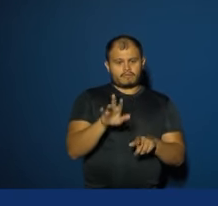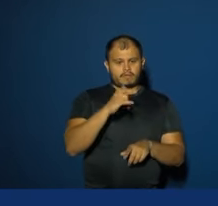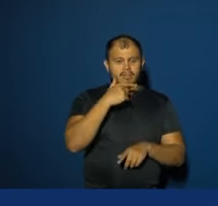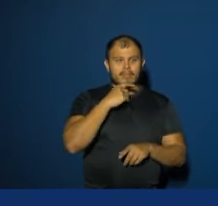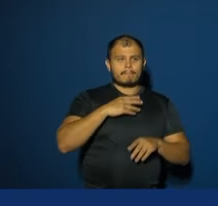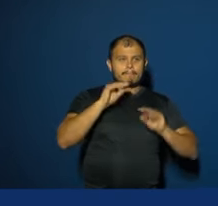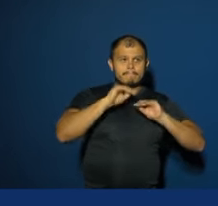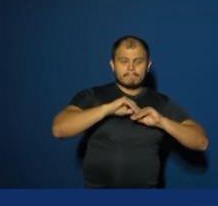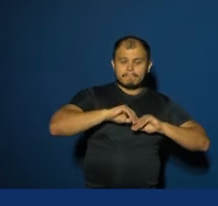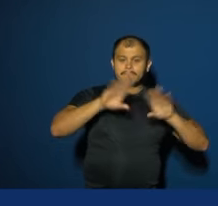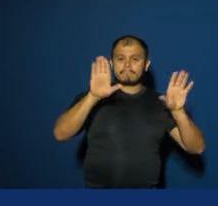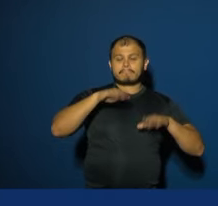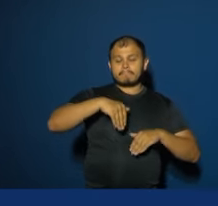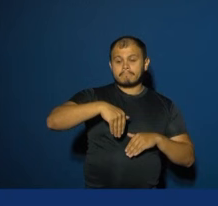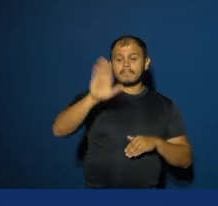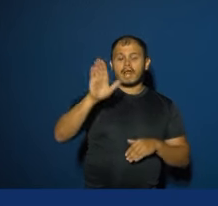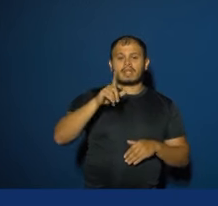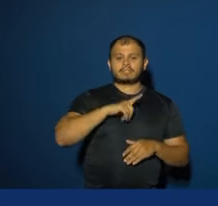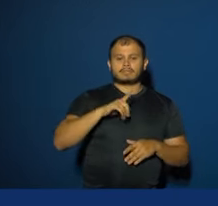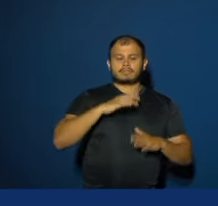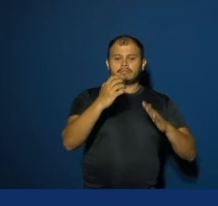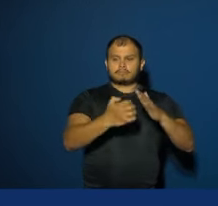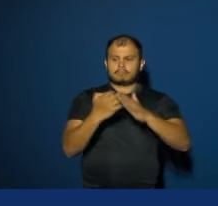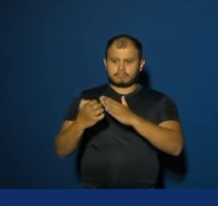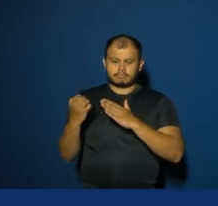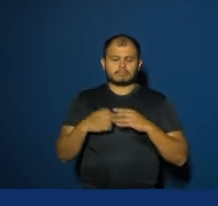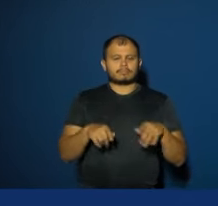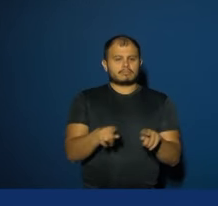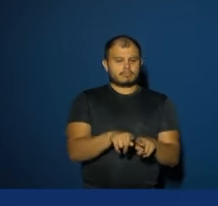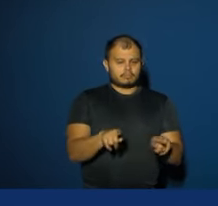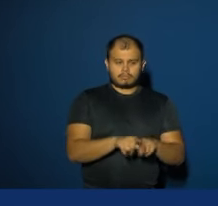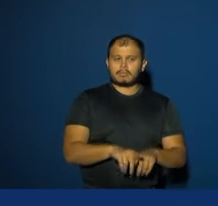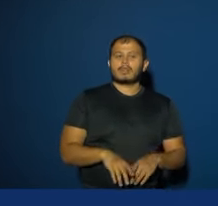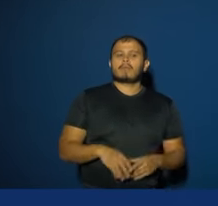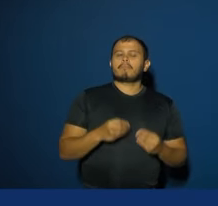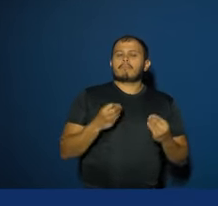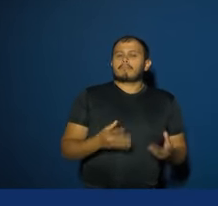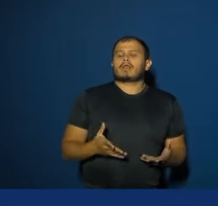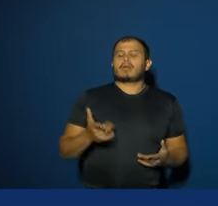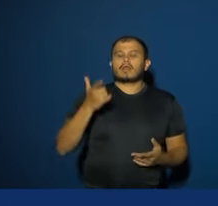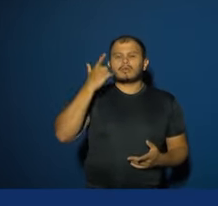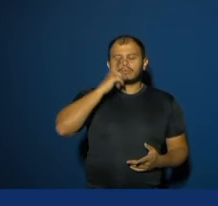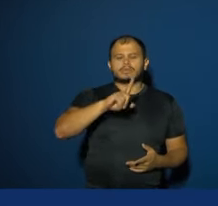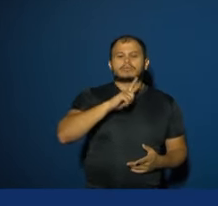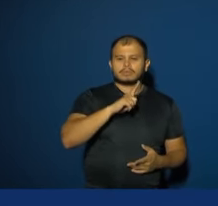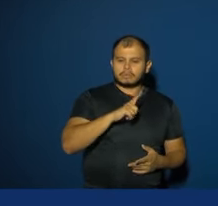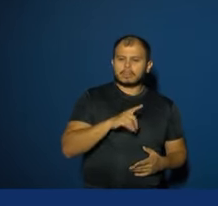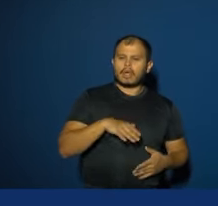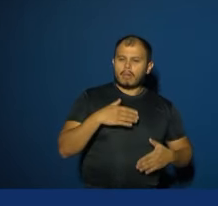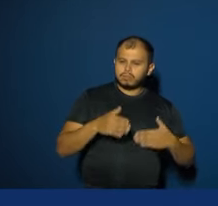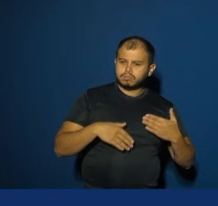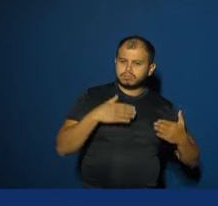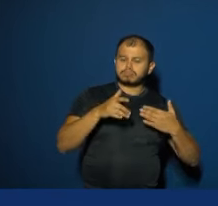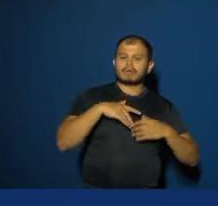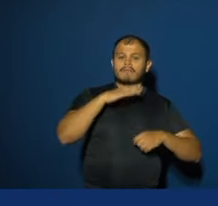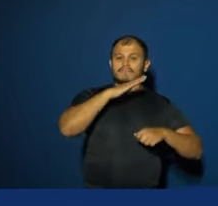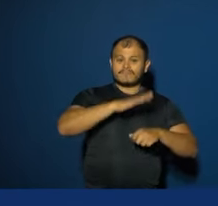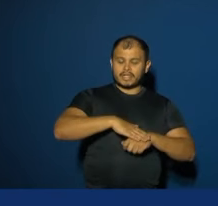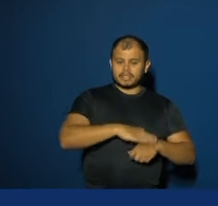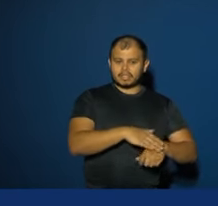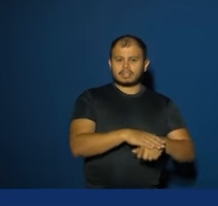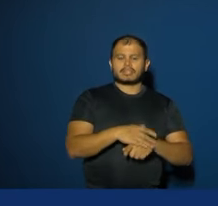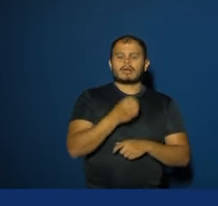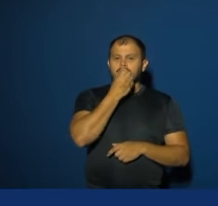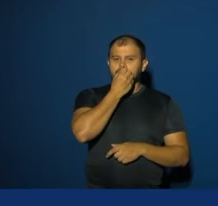muito mais clareza às empresas à concessionárias para que elas tenham também o seu fatur realizem o